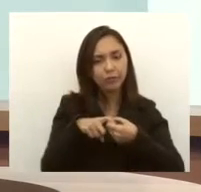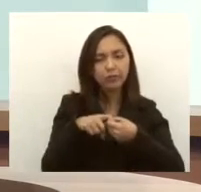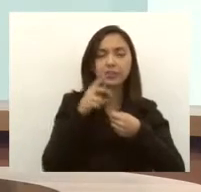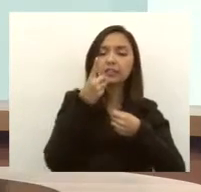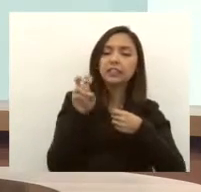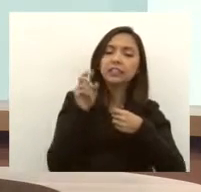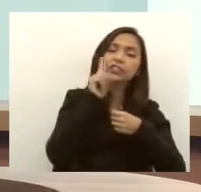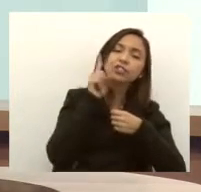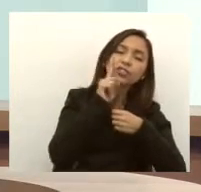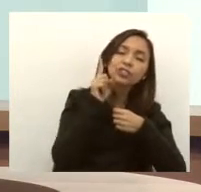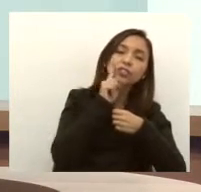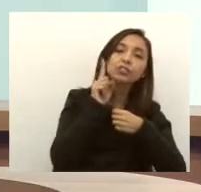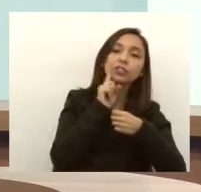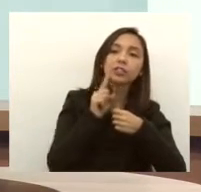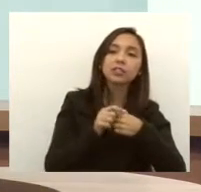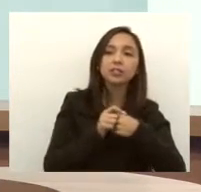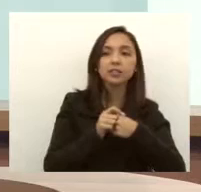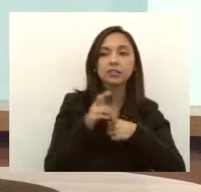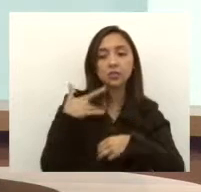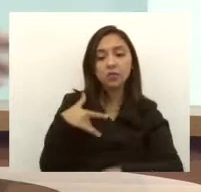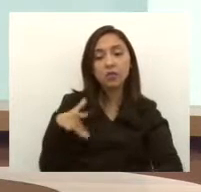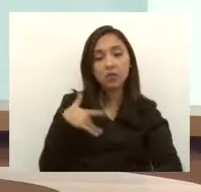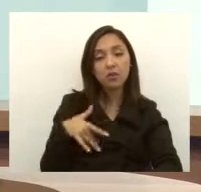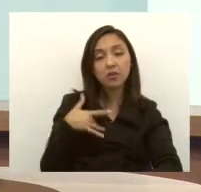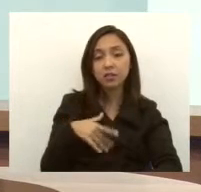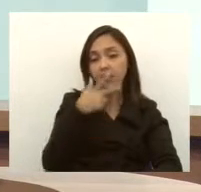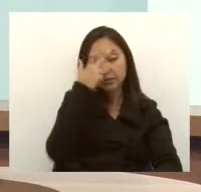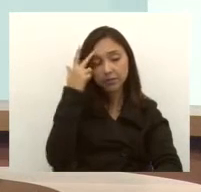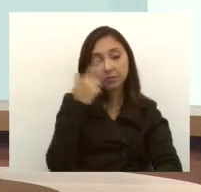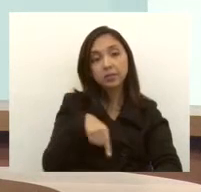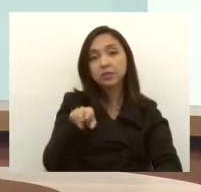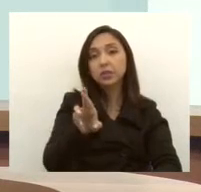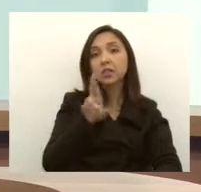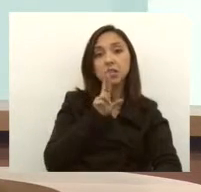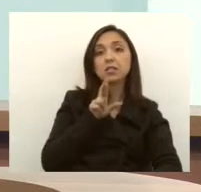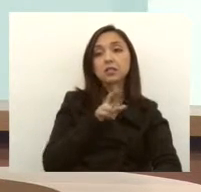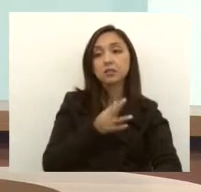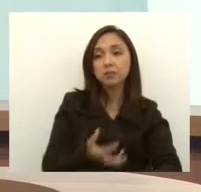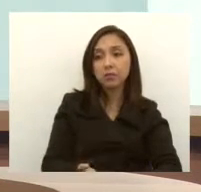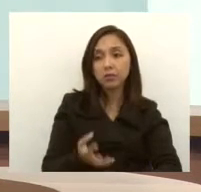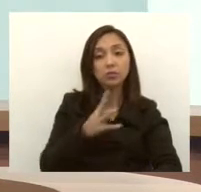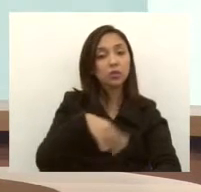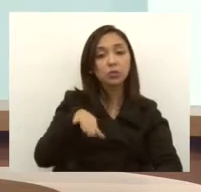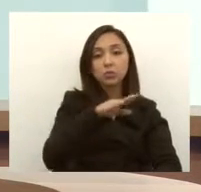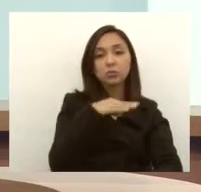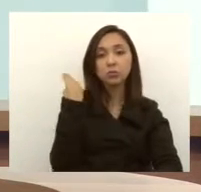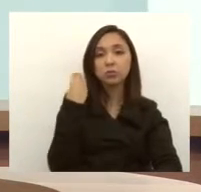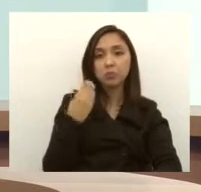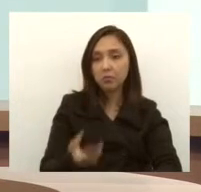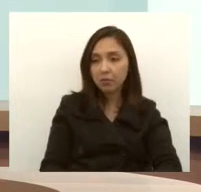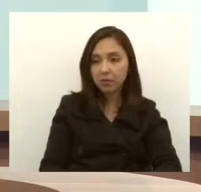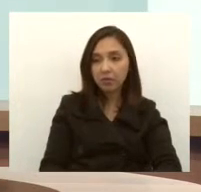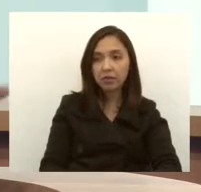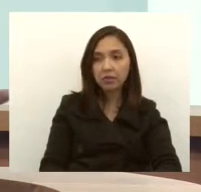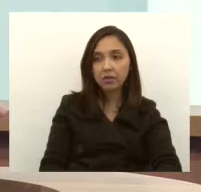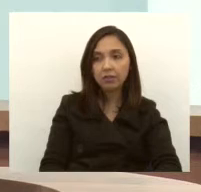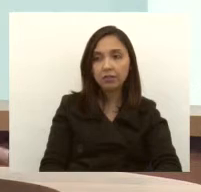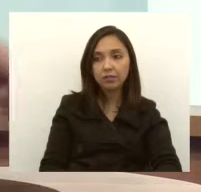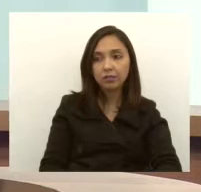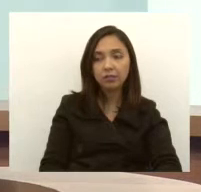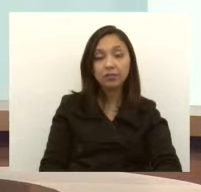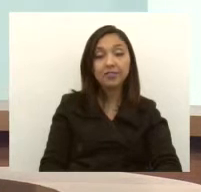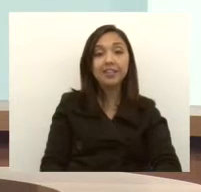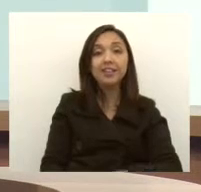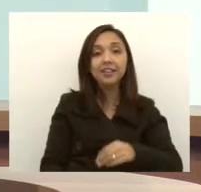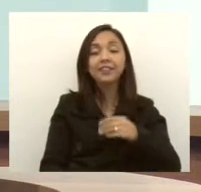dias o requerimento. Pobre do contribuinte até chegar a informação de Vossa Excelência. Está todo mundo morto. Tá, tá. Se